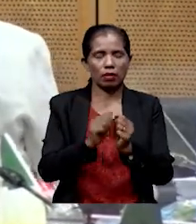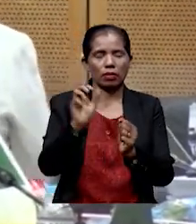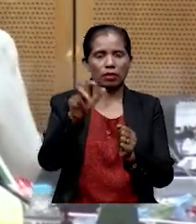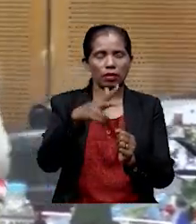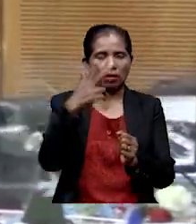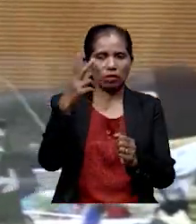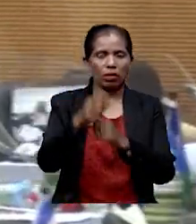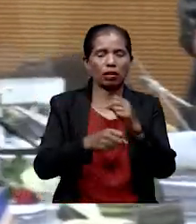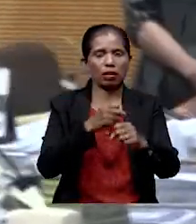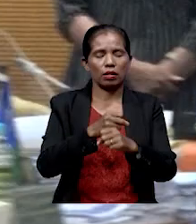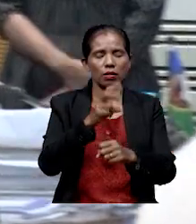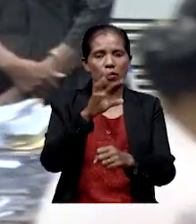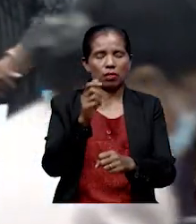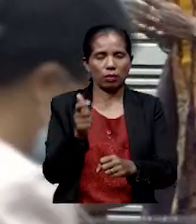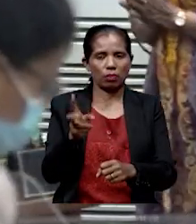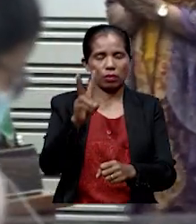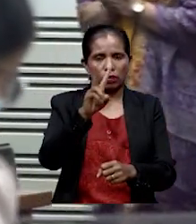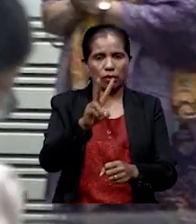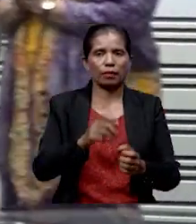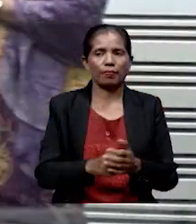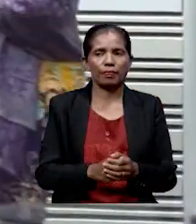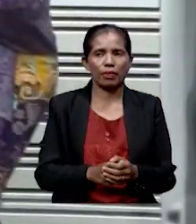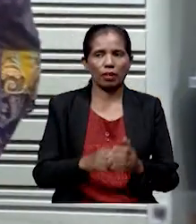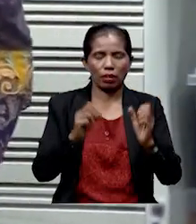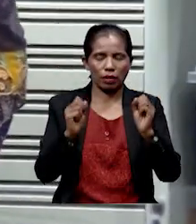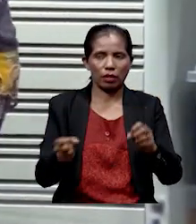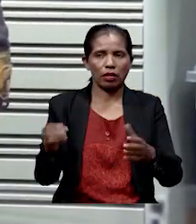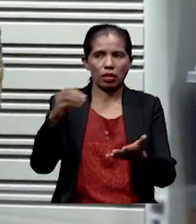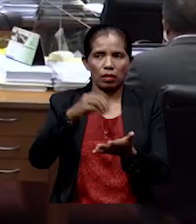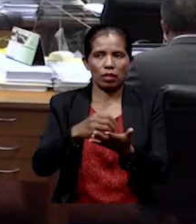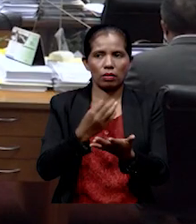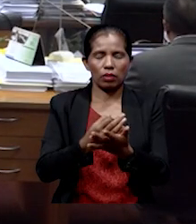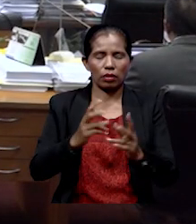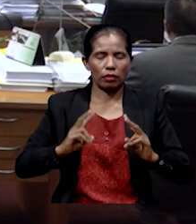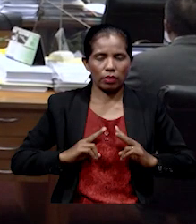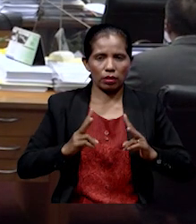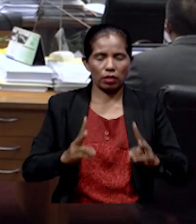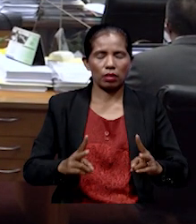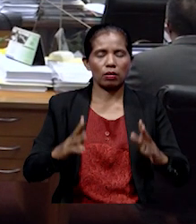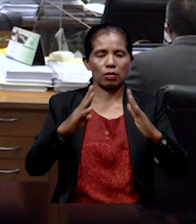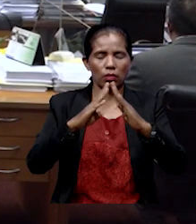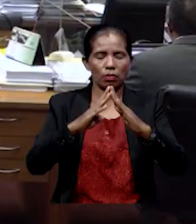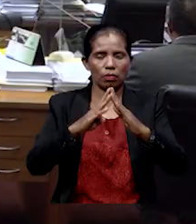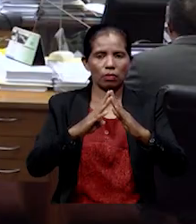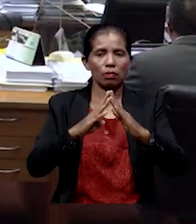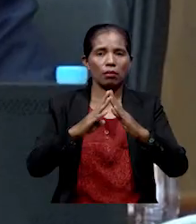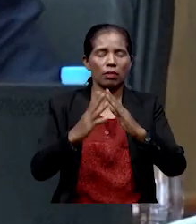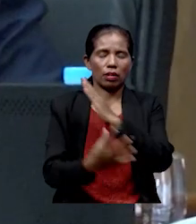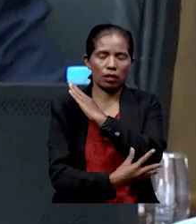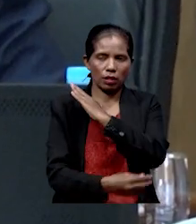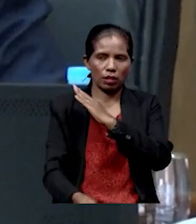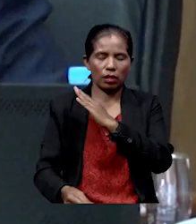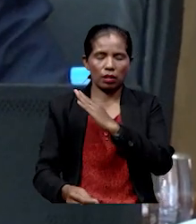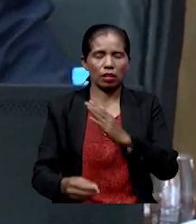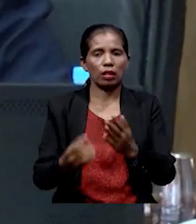e atina ringrua rua nur singrua. Medida hirak né makria fundo ba veterano umak bit lak plus bolsa estudo dolar ato